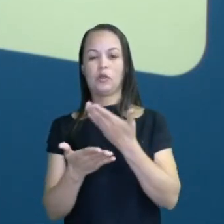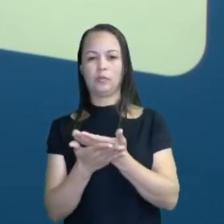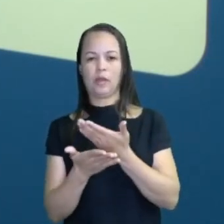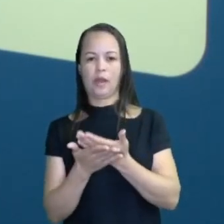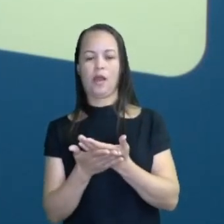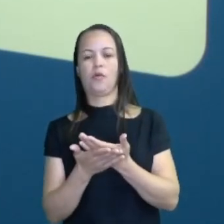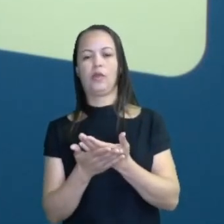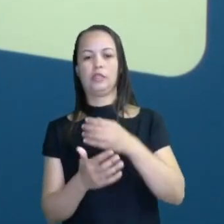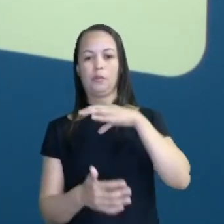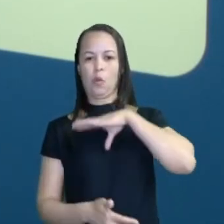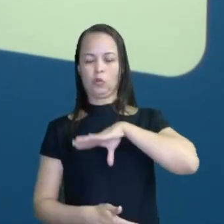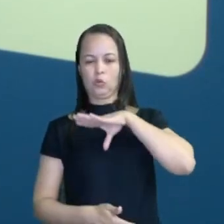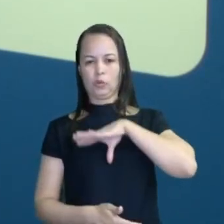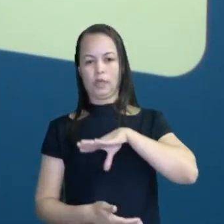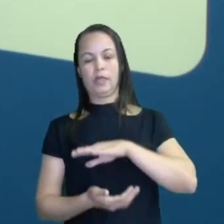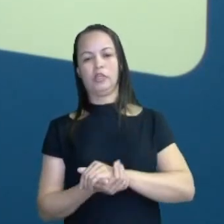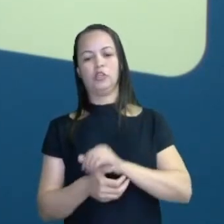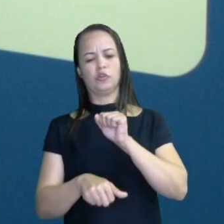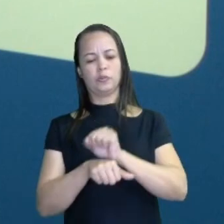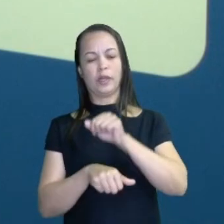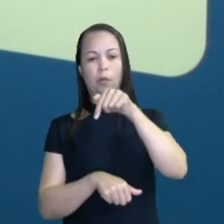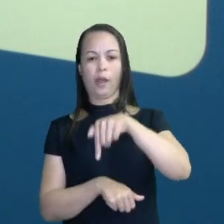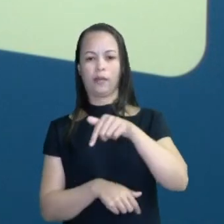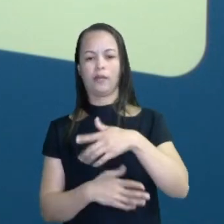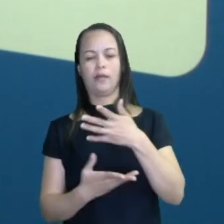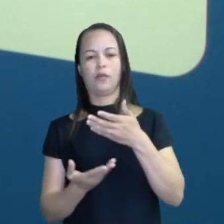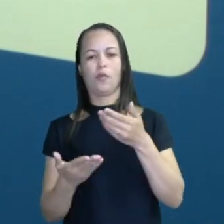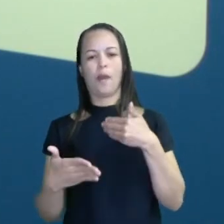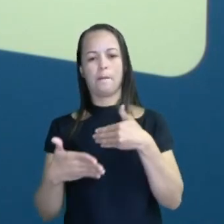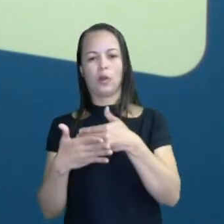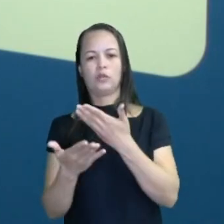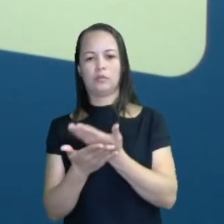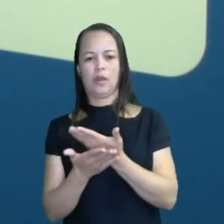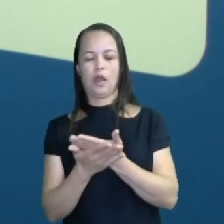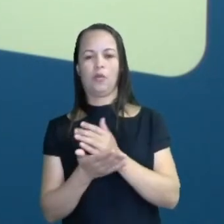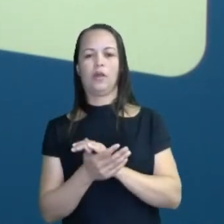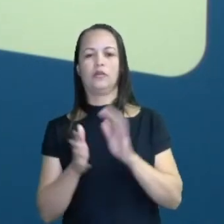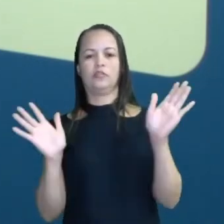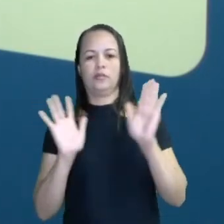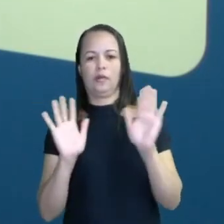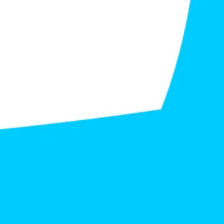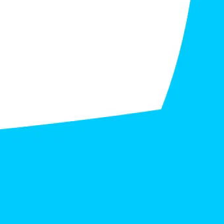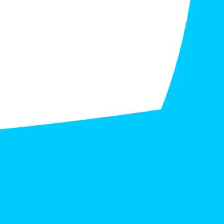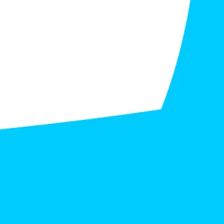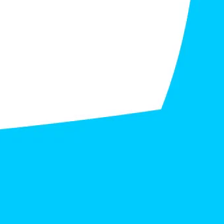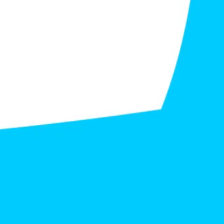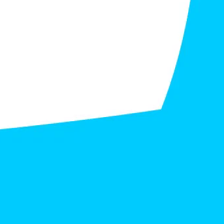de língua portuguesa. Te espero aqui na nossa próxima aula, gente. Tchau!